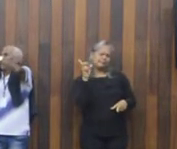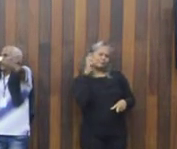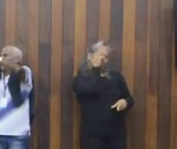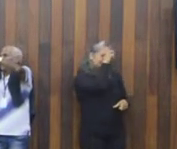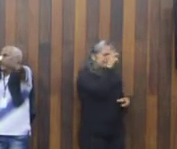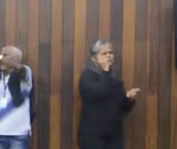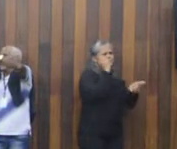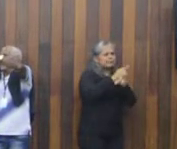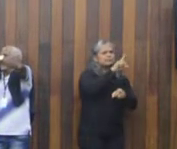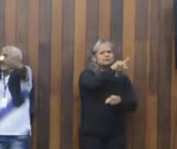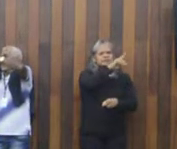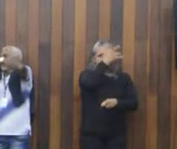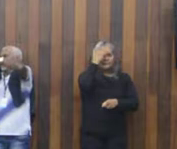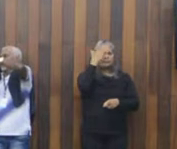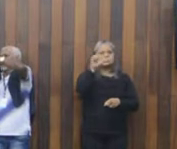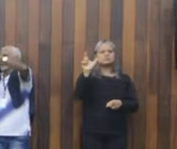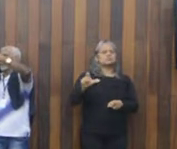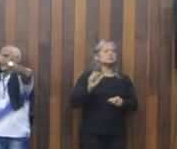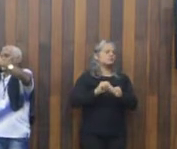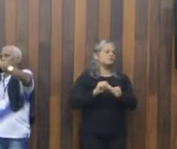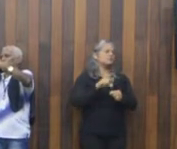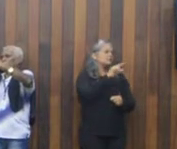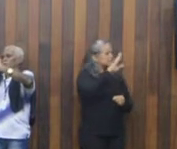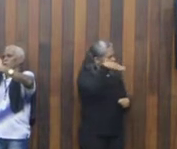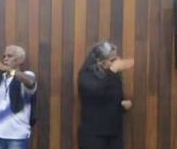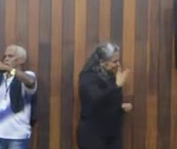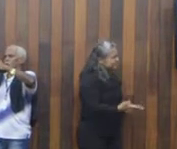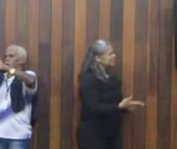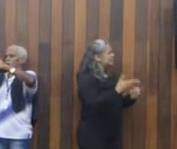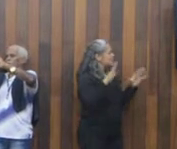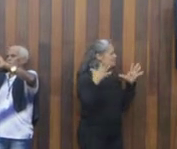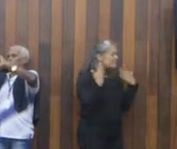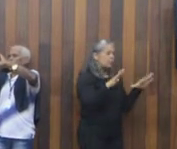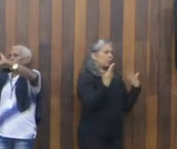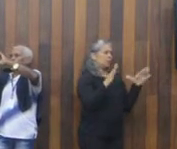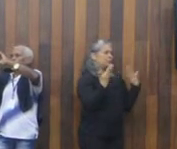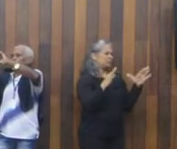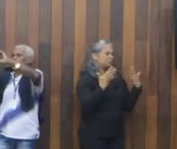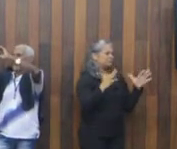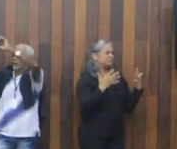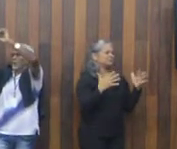ver isso no município. Então você é merecedora demais dessa moção.